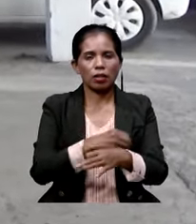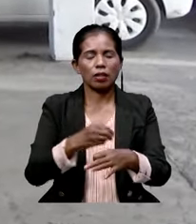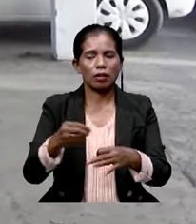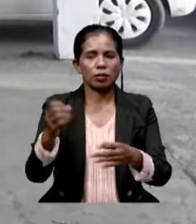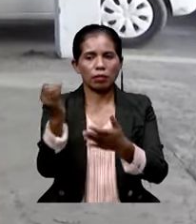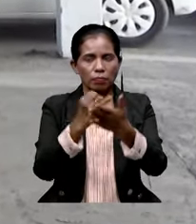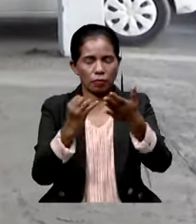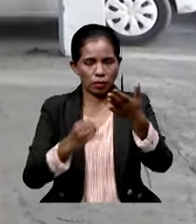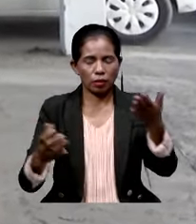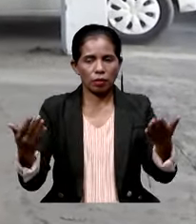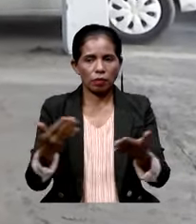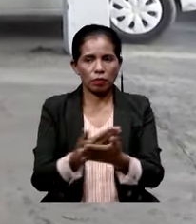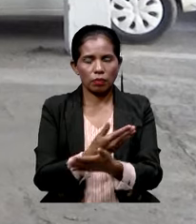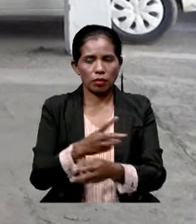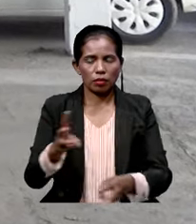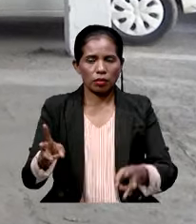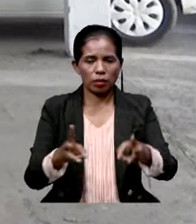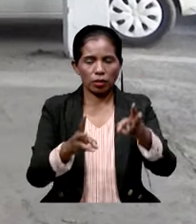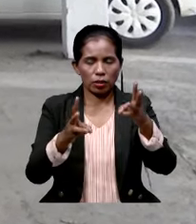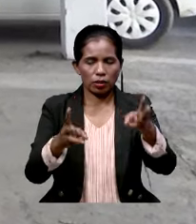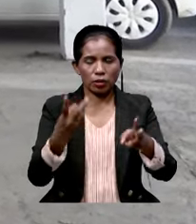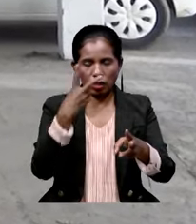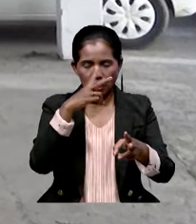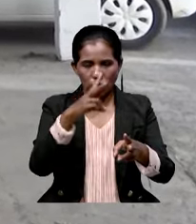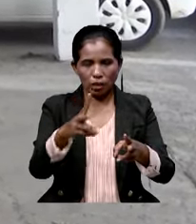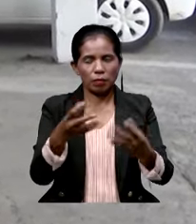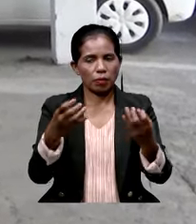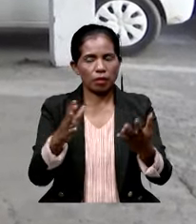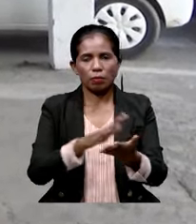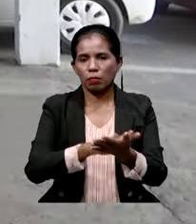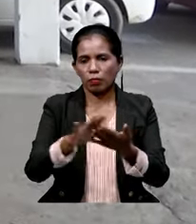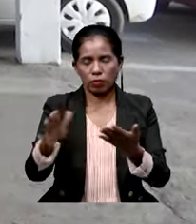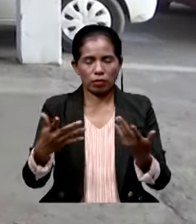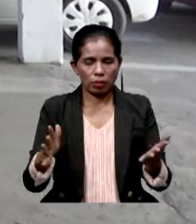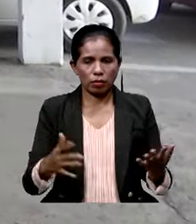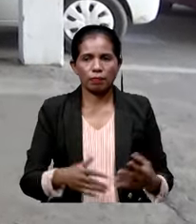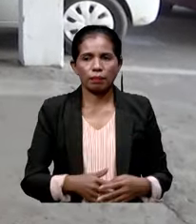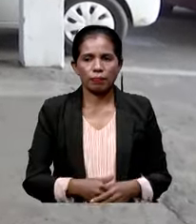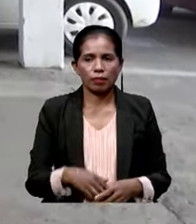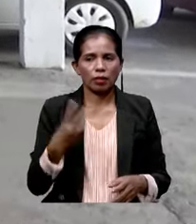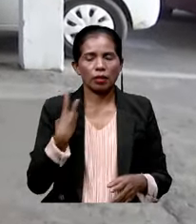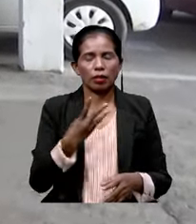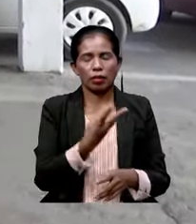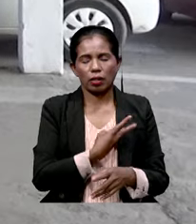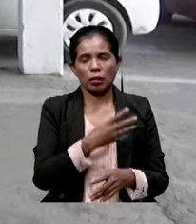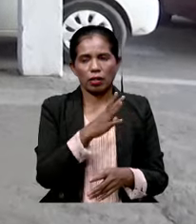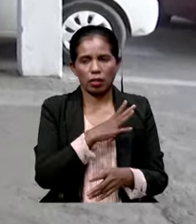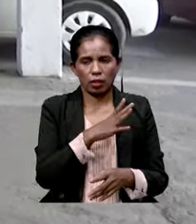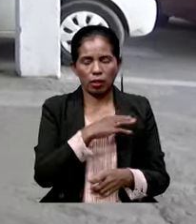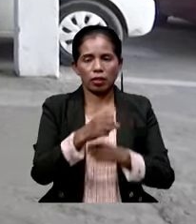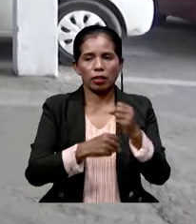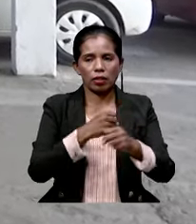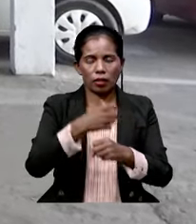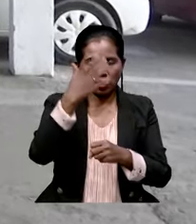vale marca dalam sana be mak awor dadak tare kata barak mos. Espera que